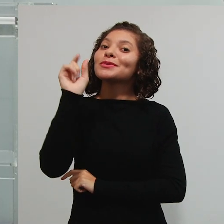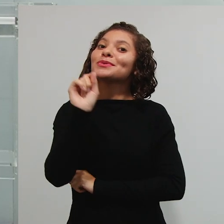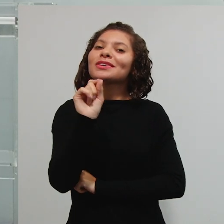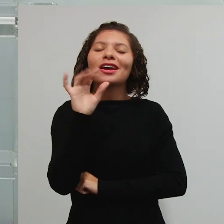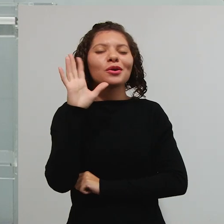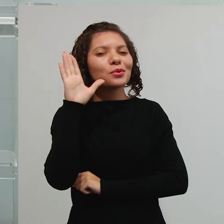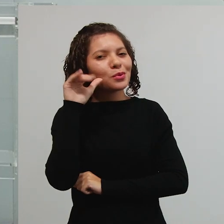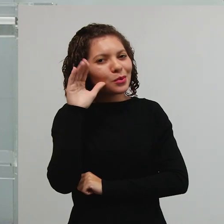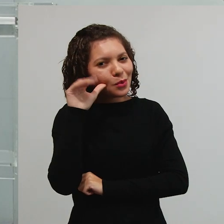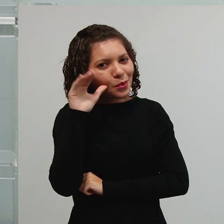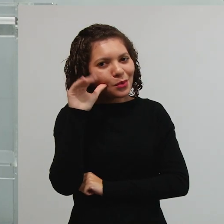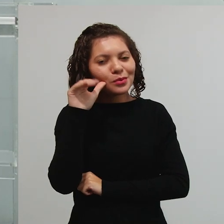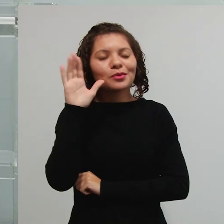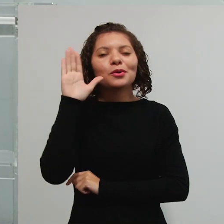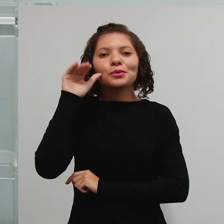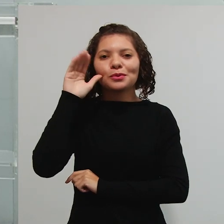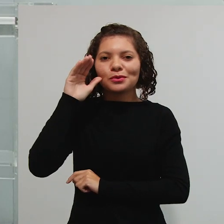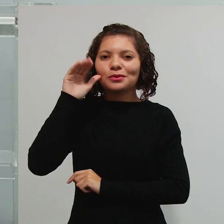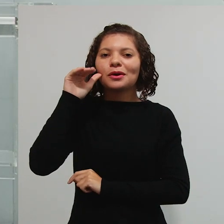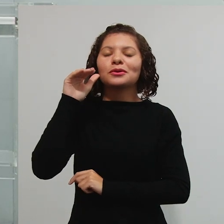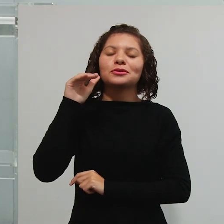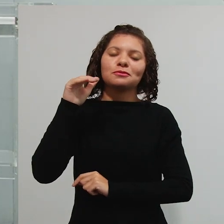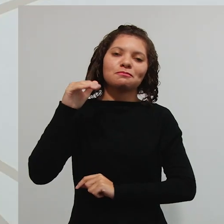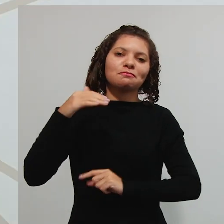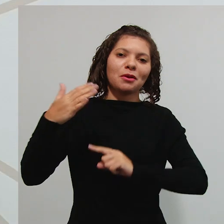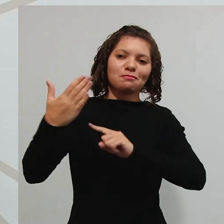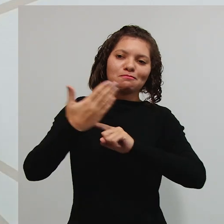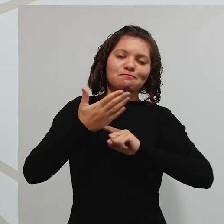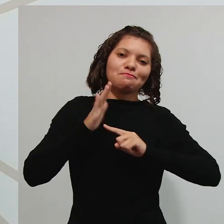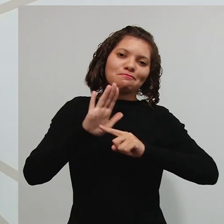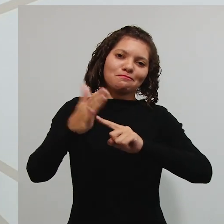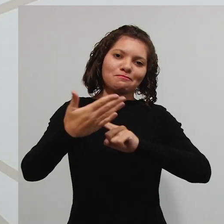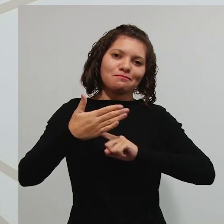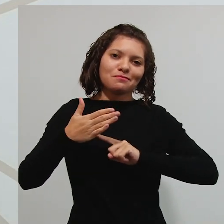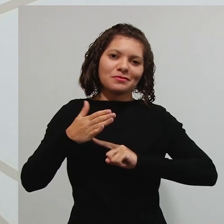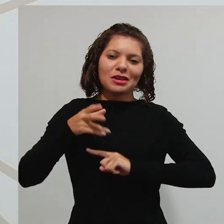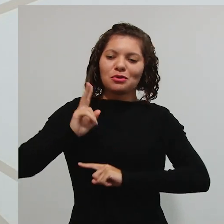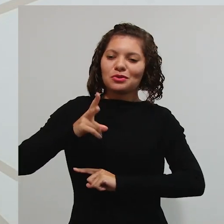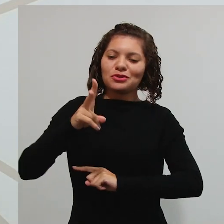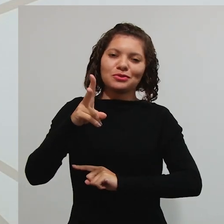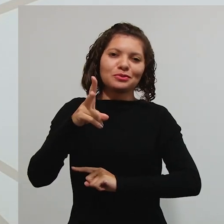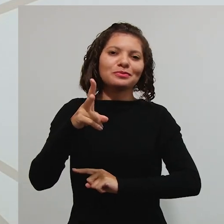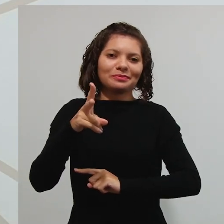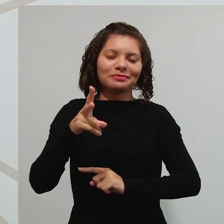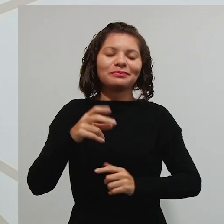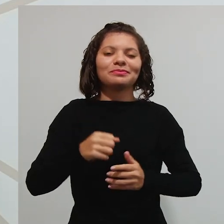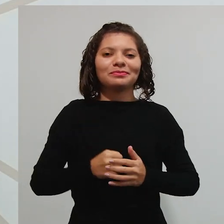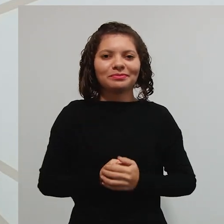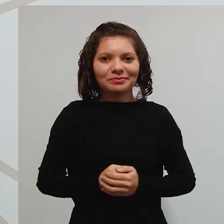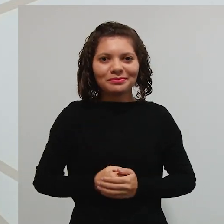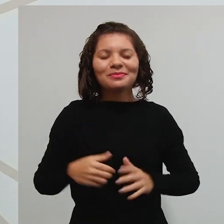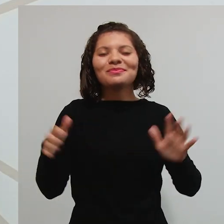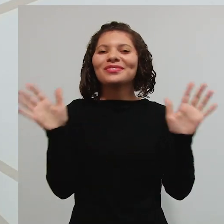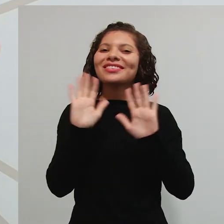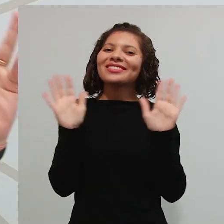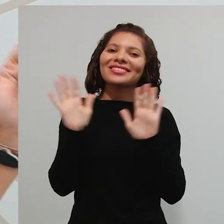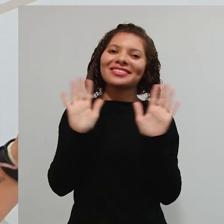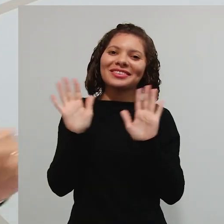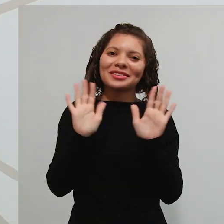curiose-se, porque é a curiosidade que nos move, não é verdade? É só seguir reto toda a vida, que é logo ali. Até a